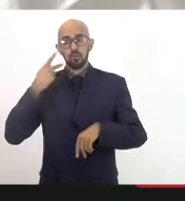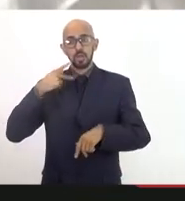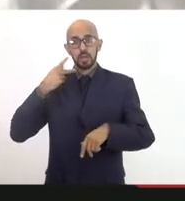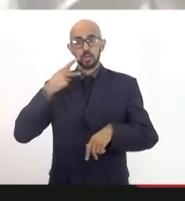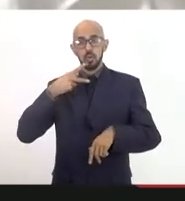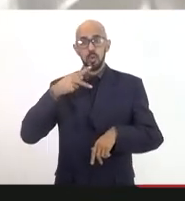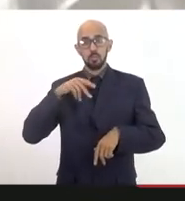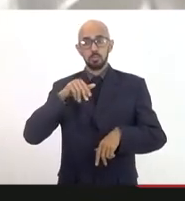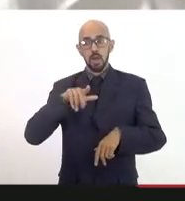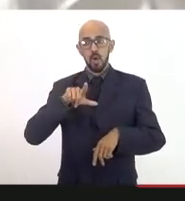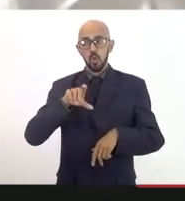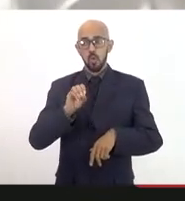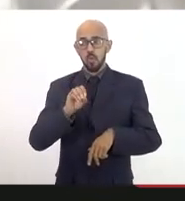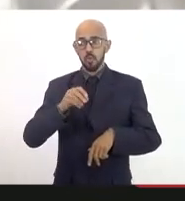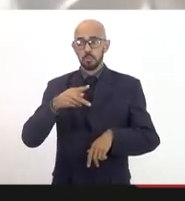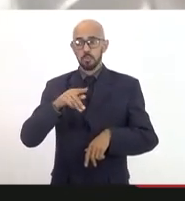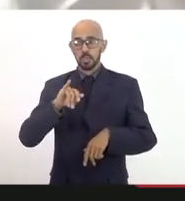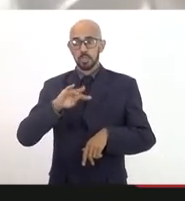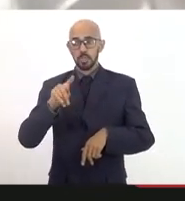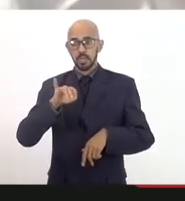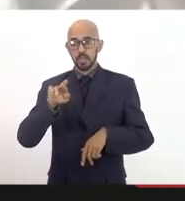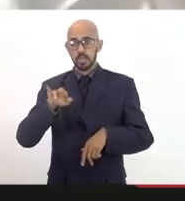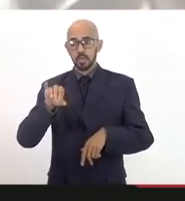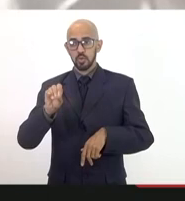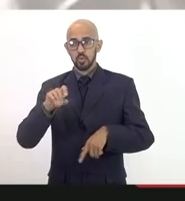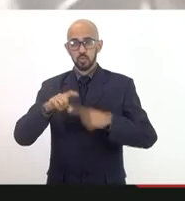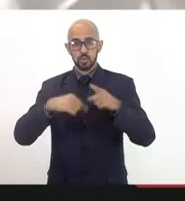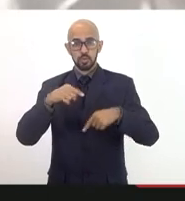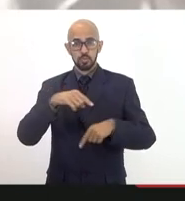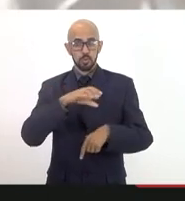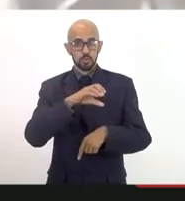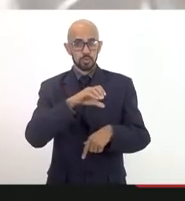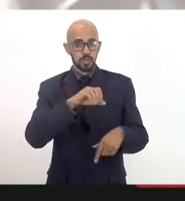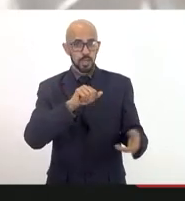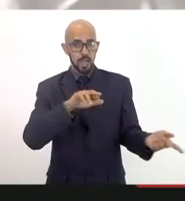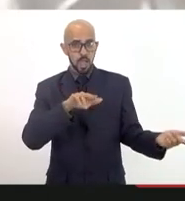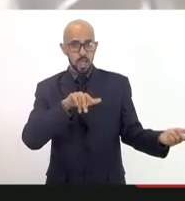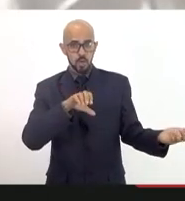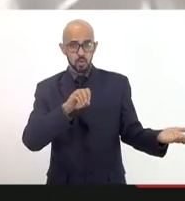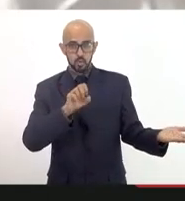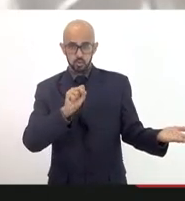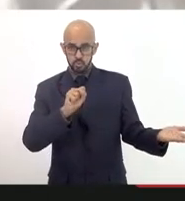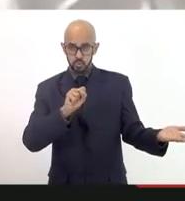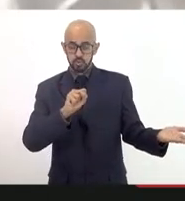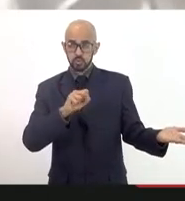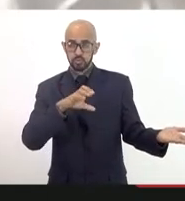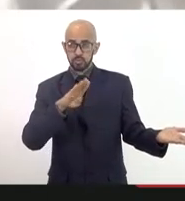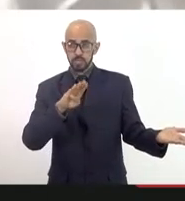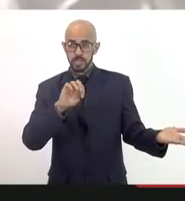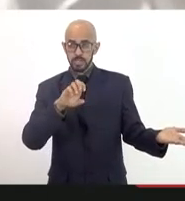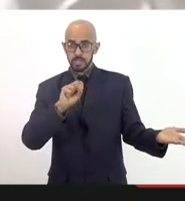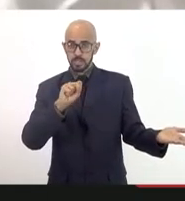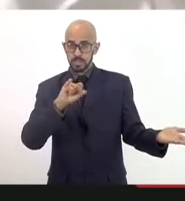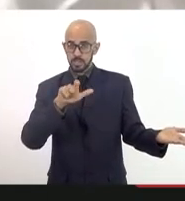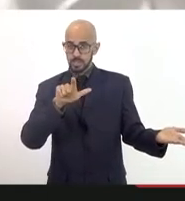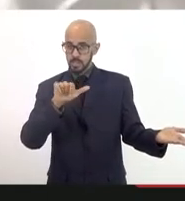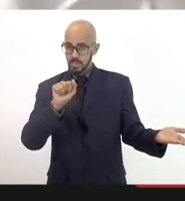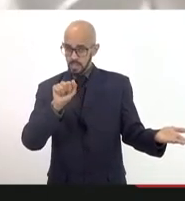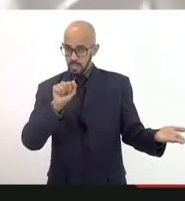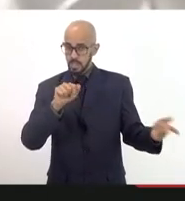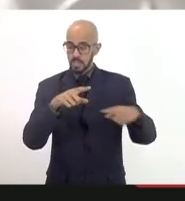Pinheiro, em seguida ao Carlos Basília, pelo Fórum de Tuberculose, em seguida a